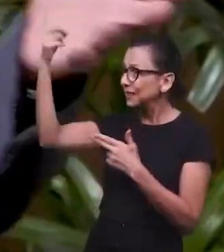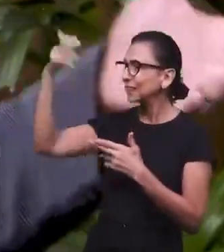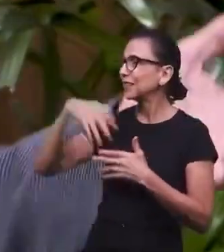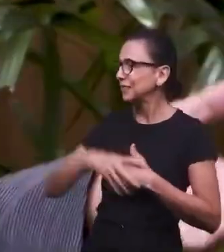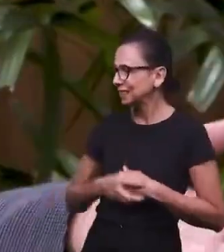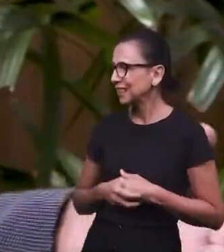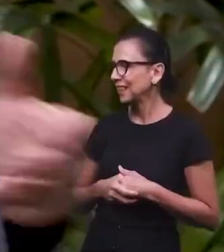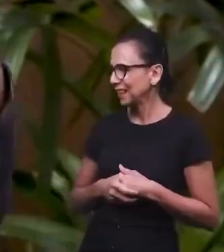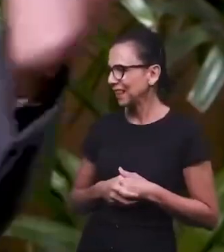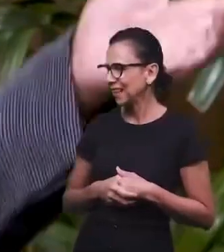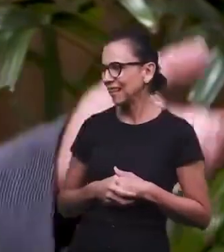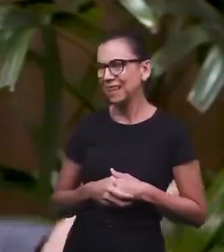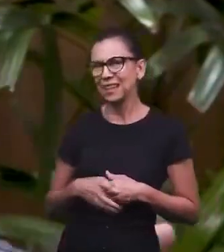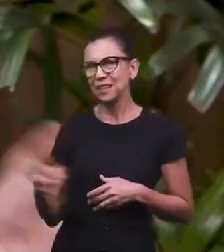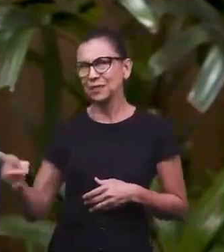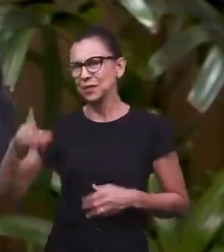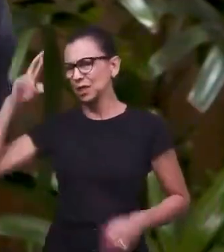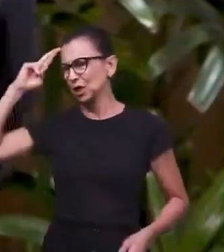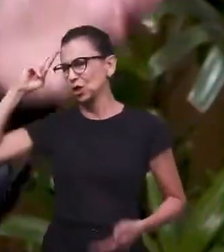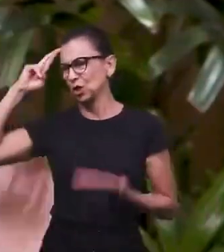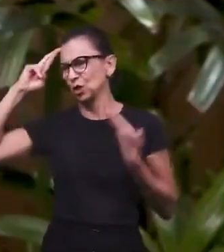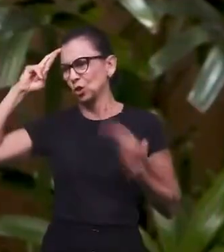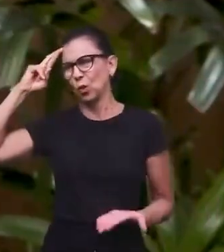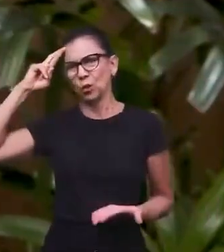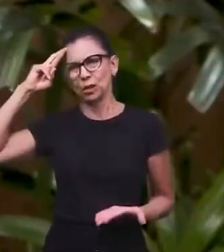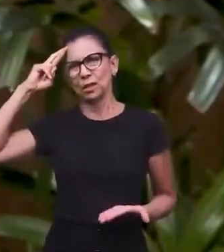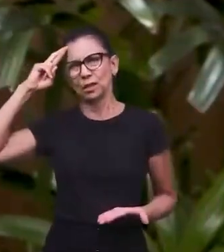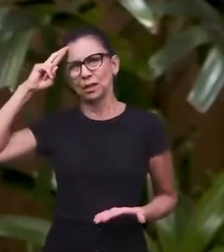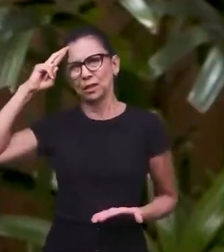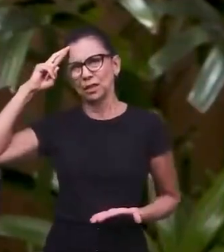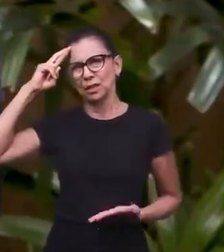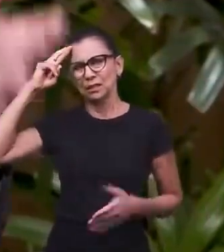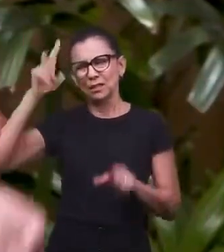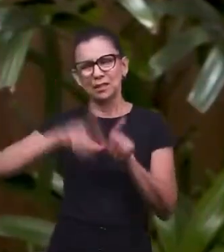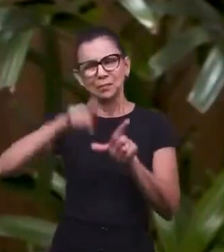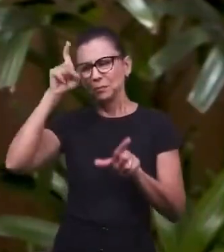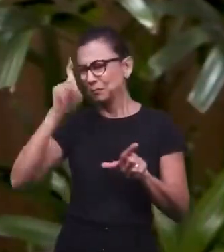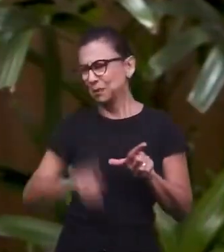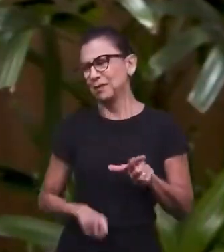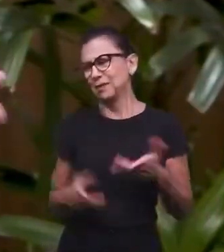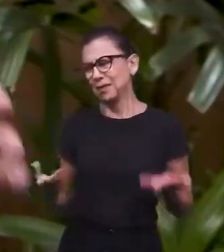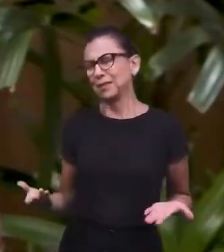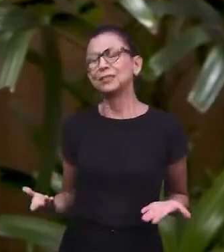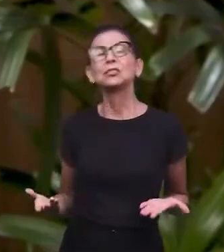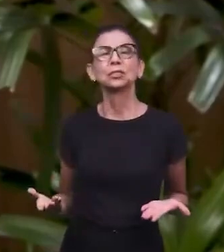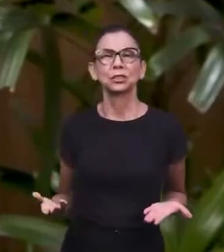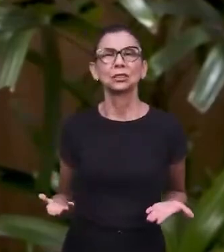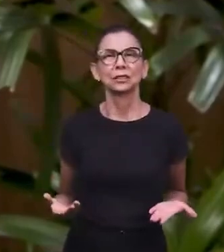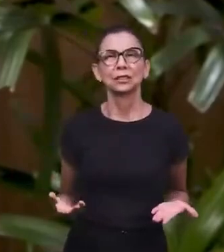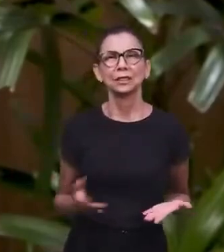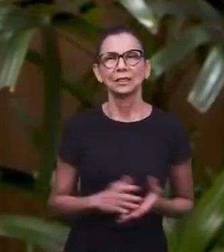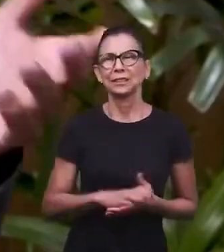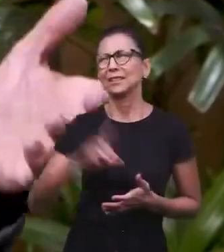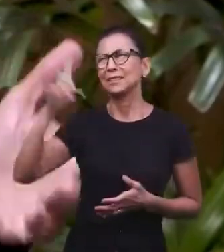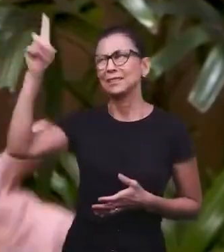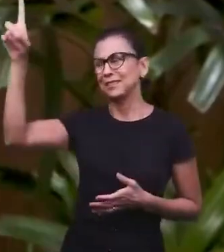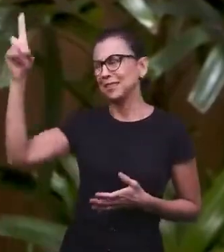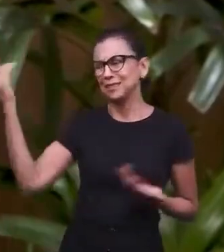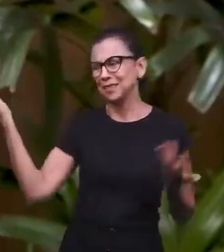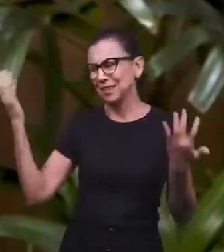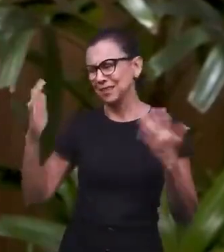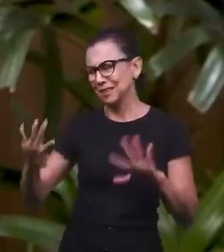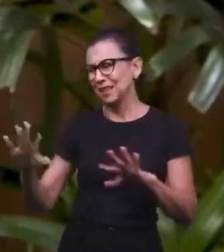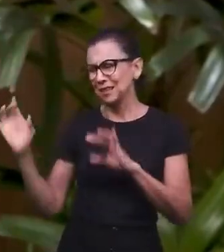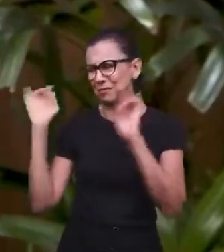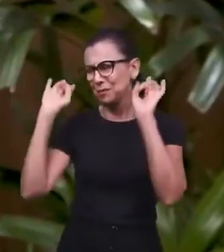vai ser Senhor da sua vida Senhora da sua vida você que vai escolher o que você quer para você tem que ficar ouvindo Deus não Deus não tem o melhor para você né botou uma desconfiança